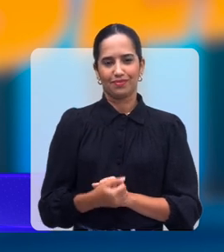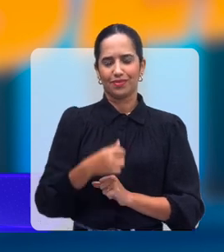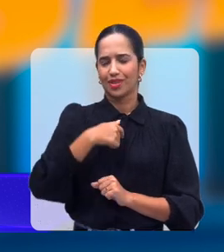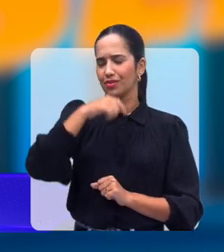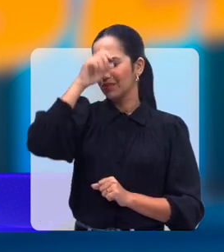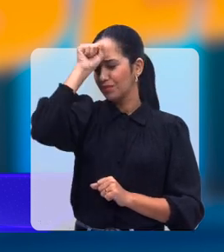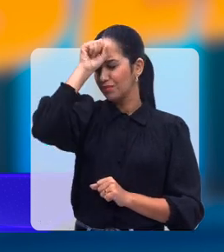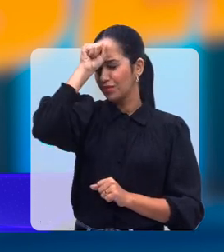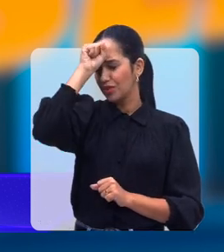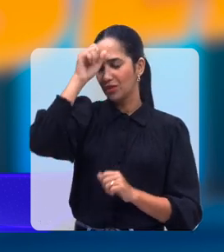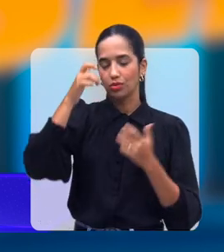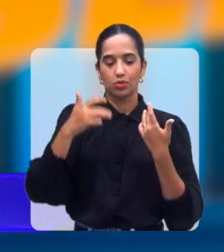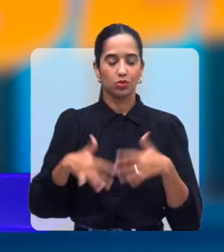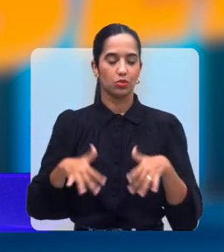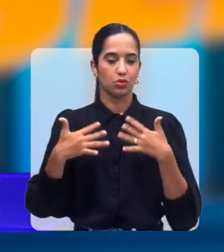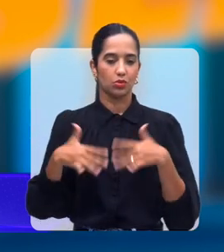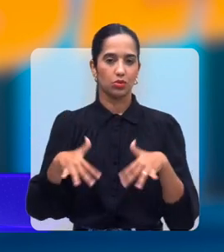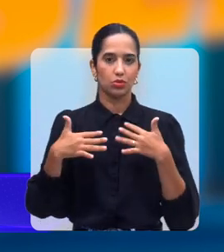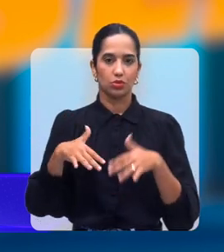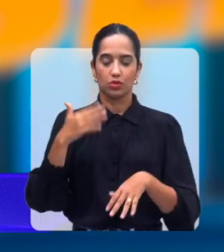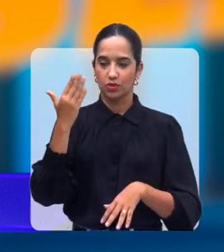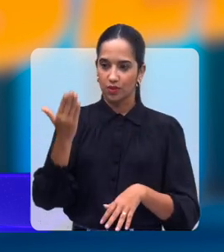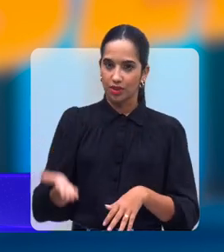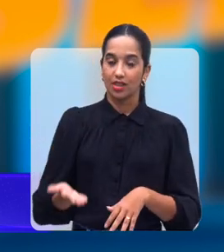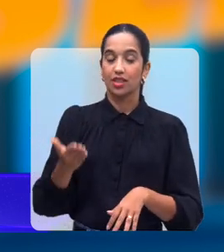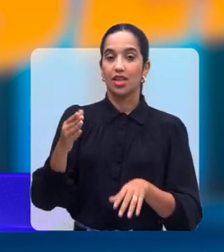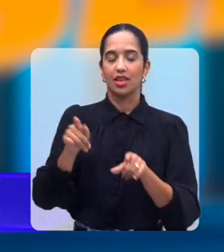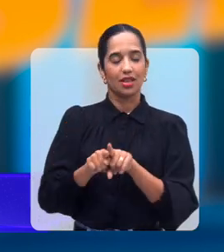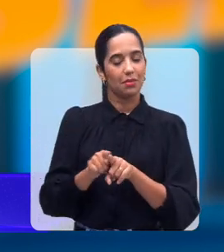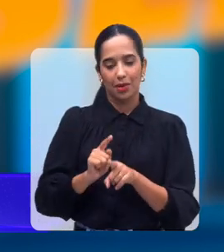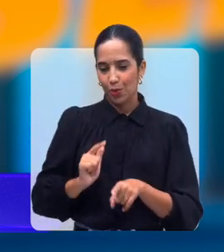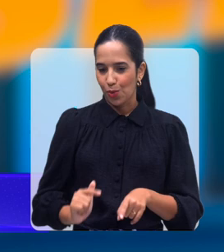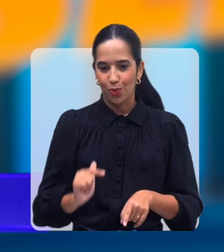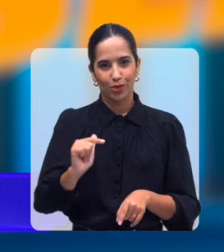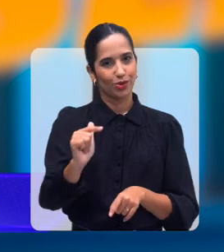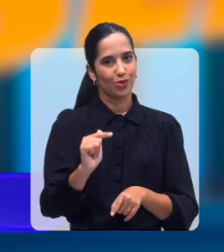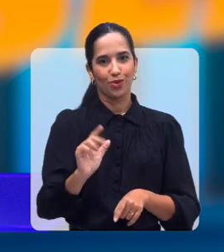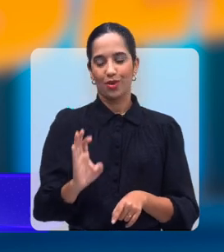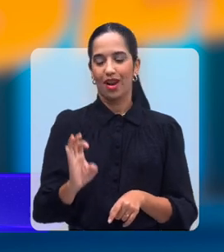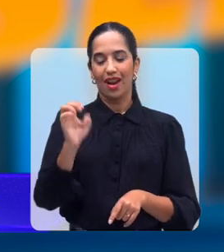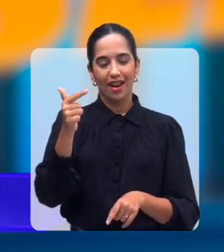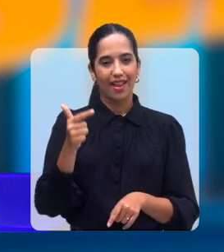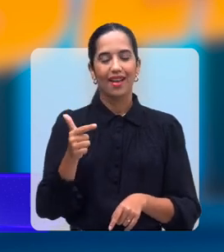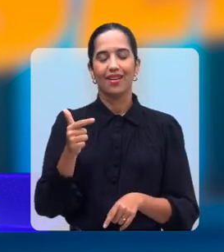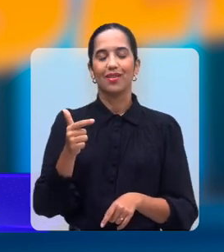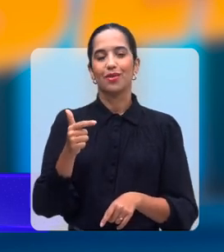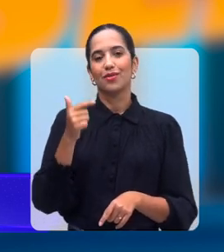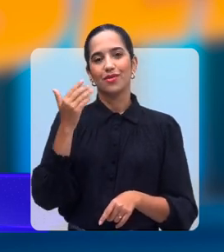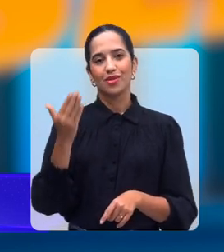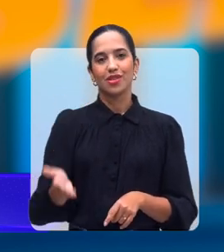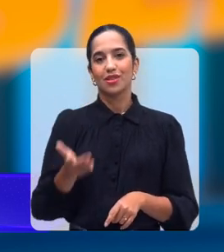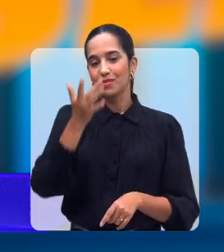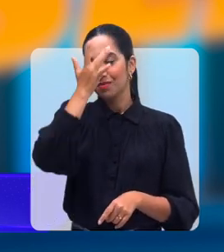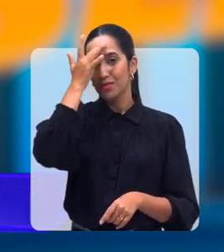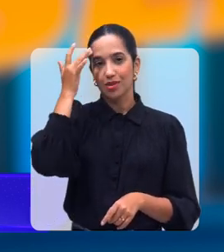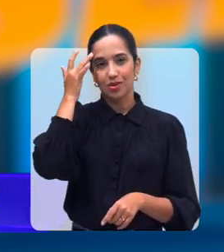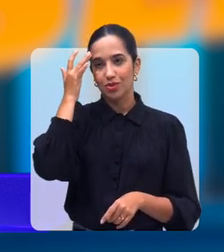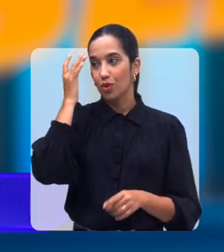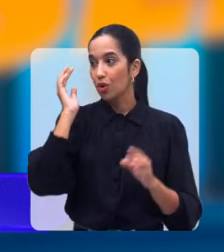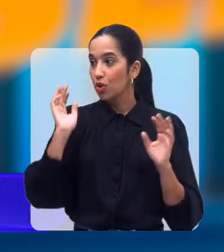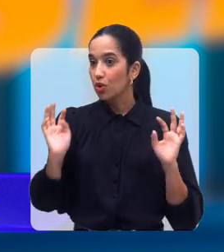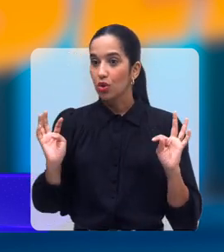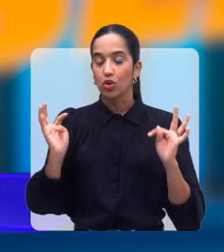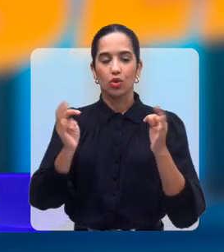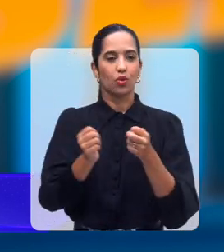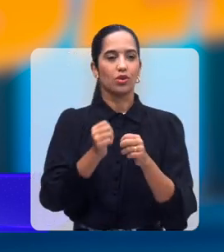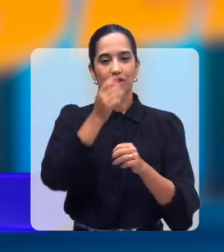eu aprendi muito, muito, muito mesmo com você e continuo aprendendo. Você é uma pessoa que qualquer